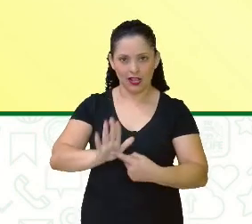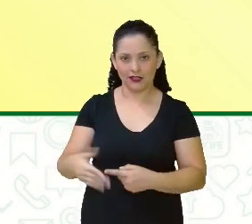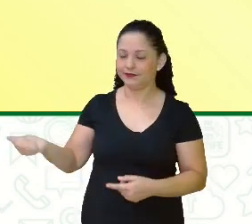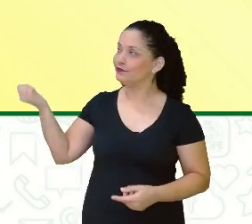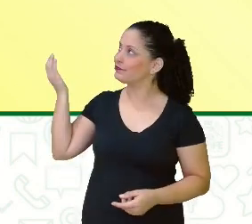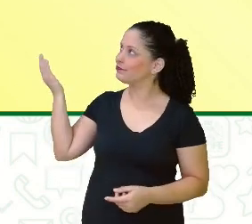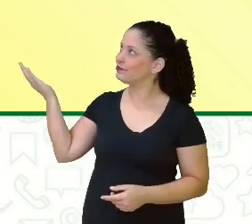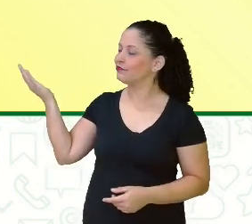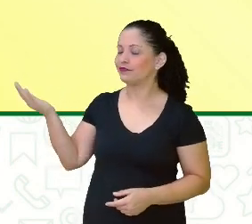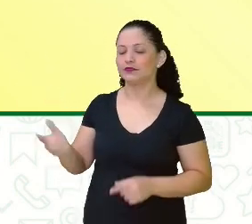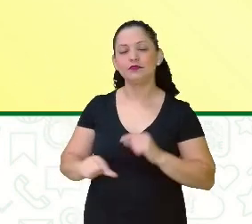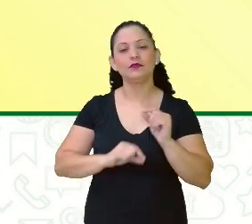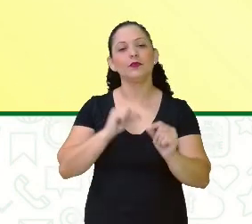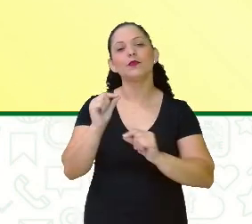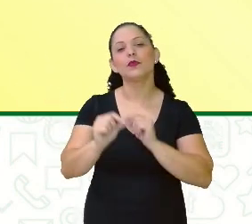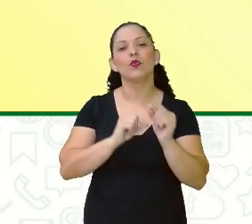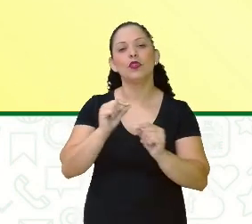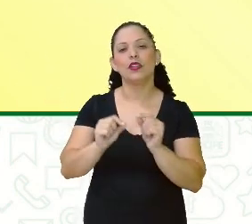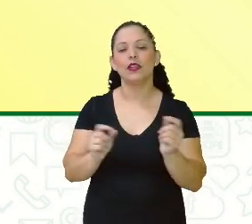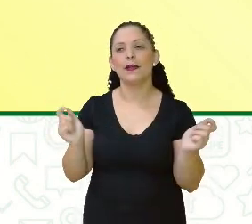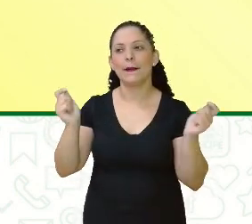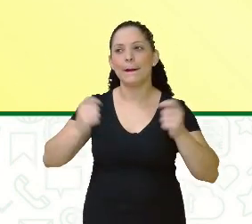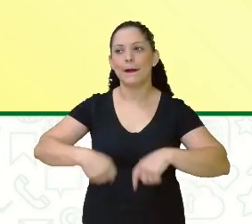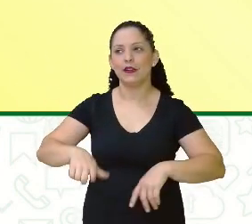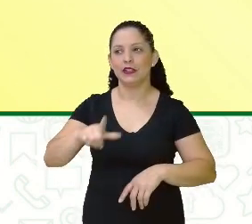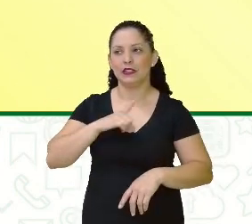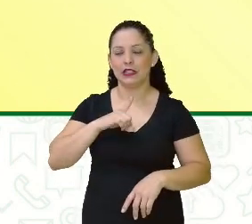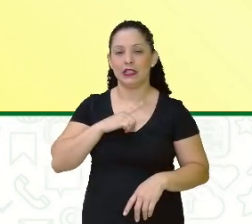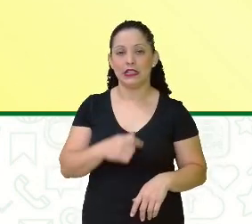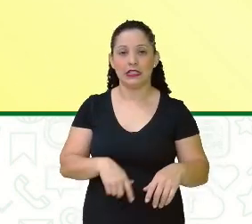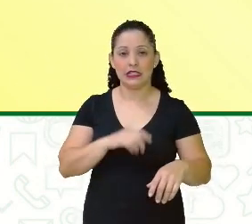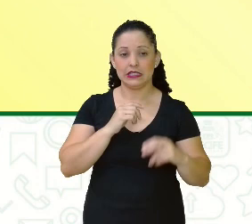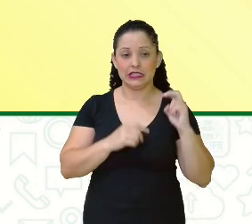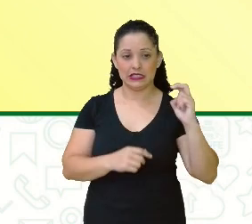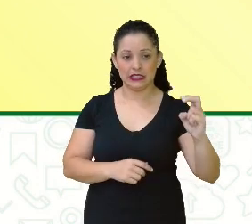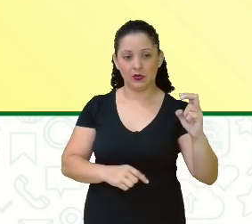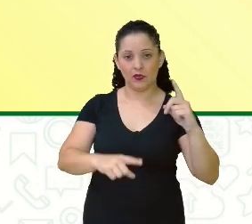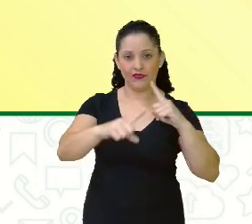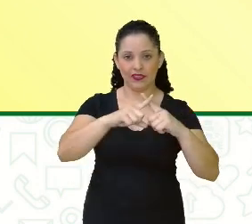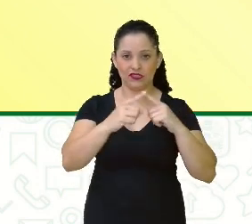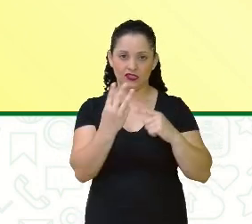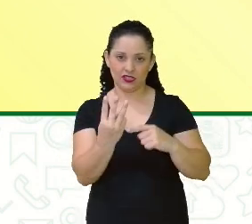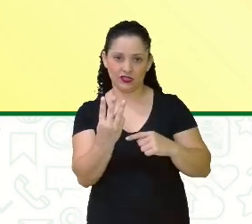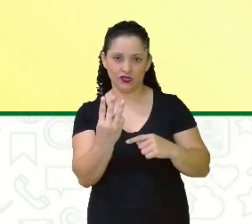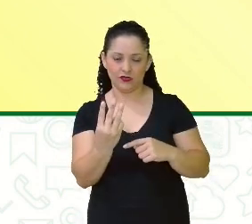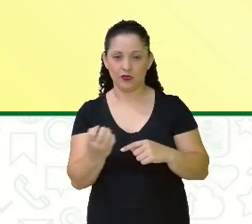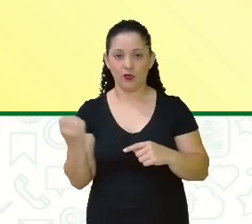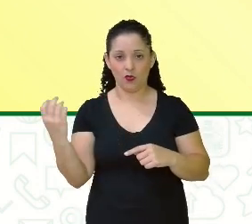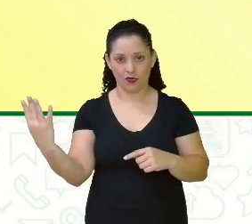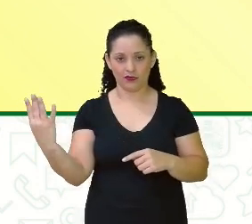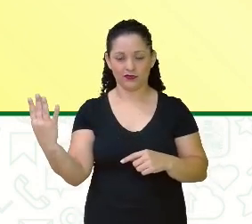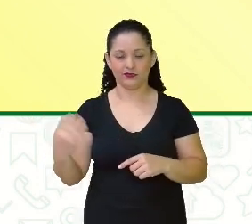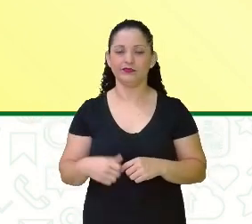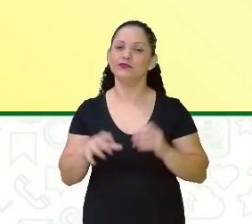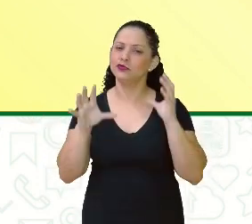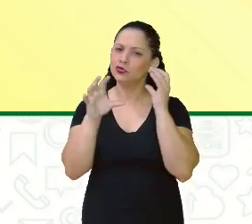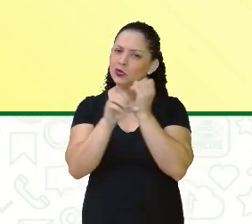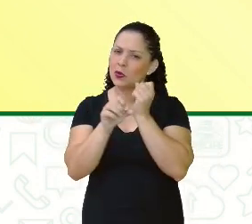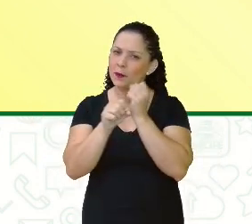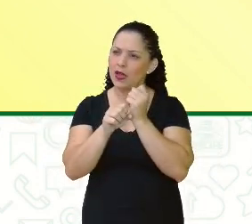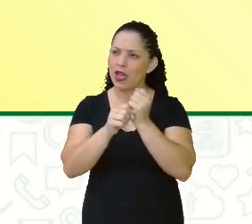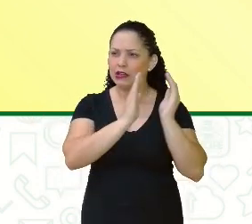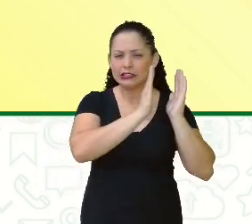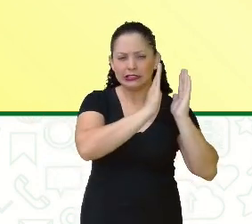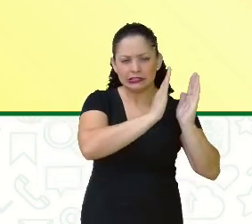eu posso fazer 5 vezes 3/4, né? Fazendo aquela somazinha lá, tá?